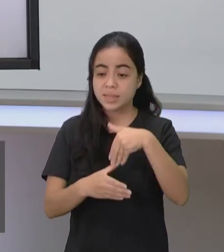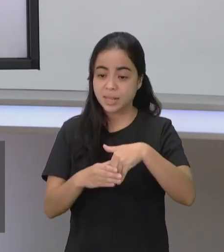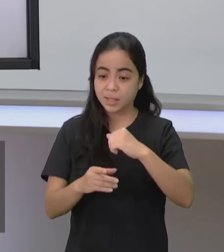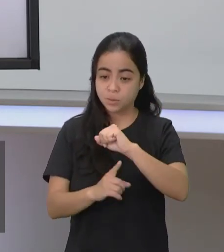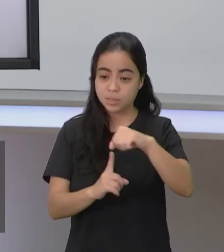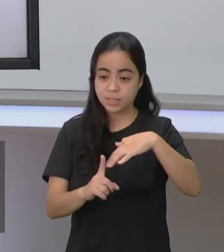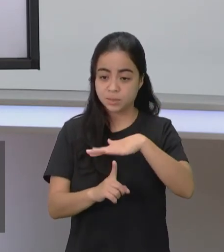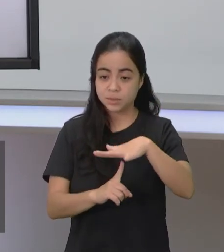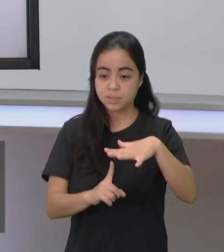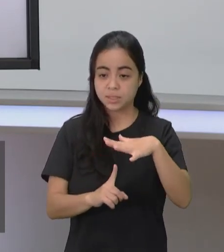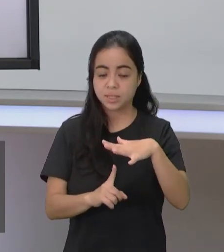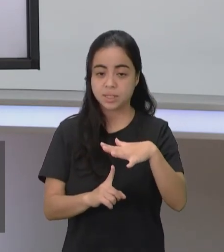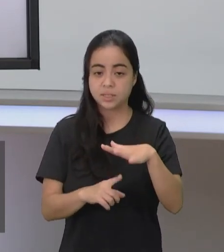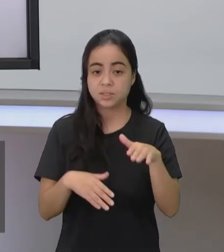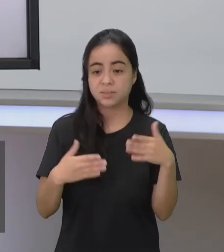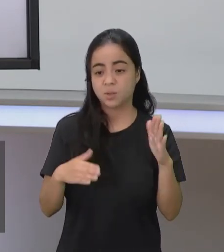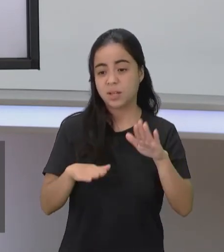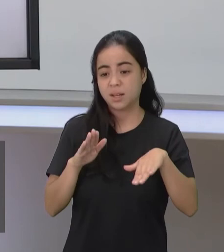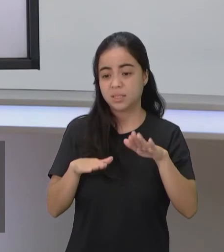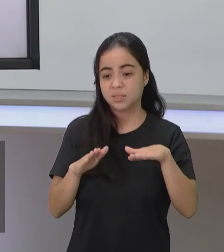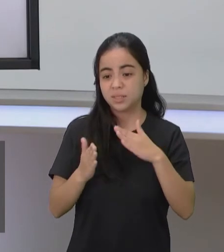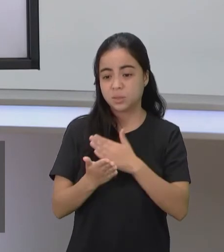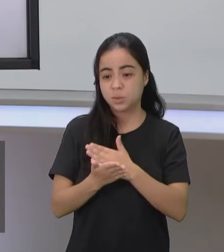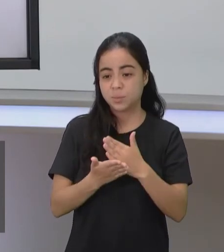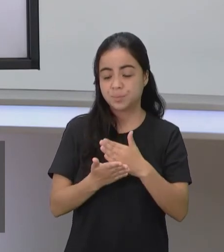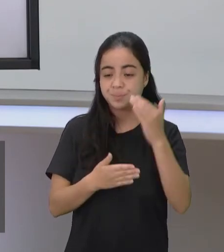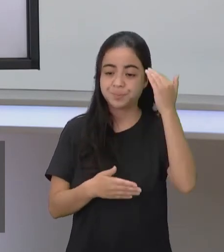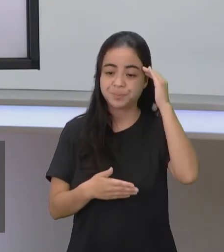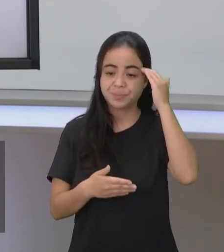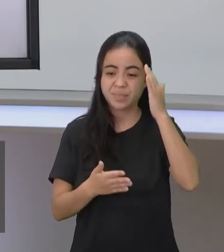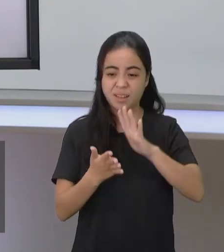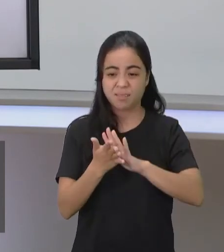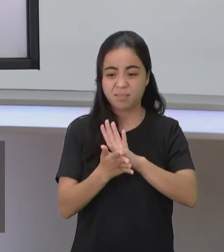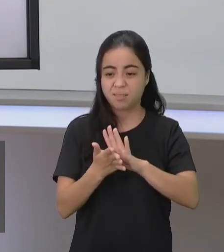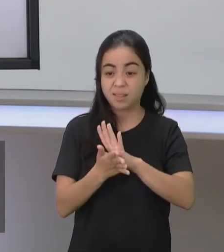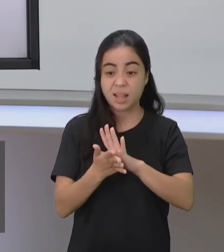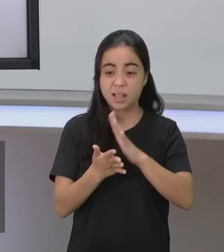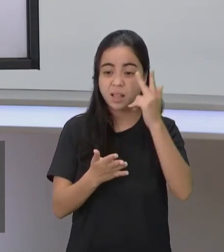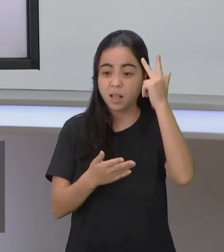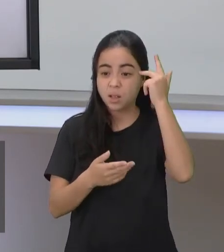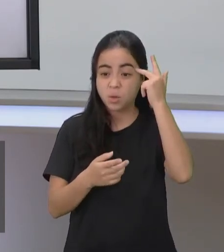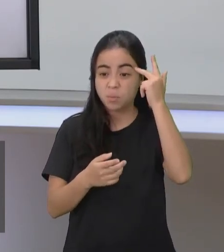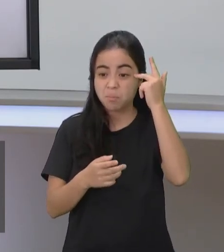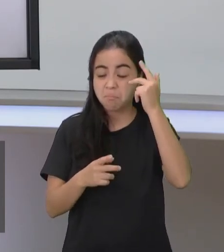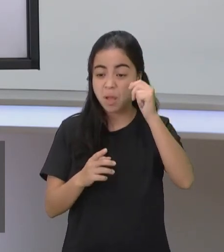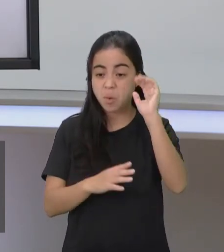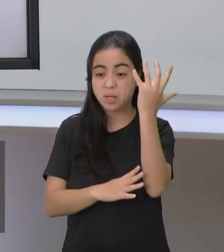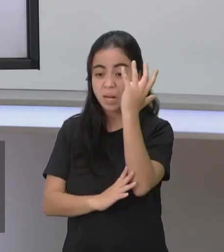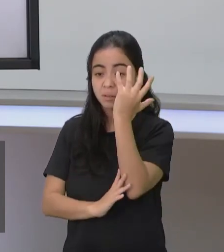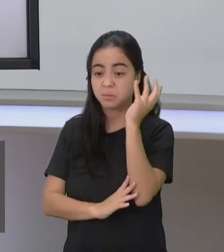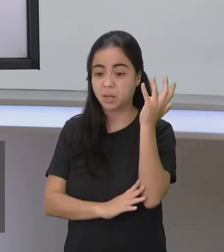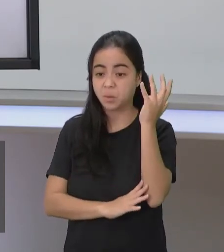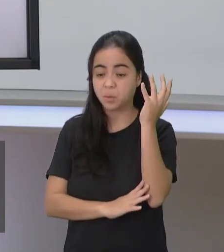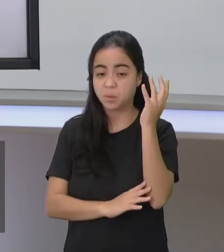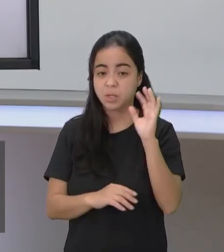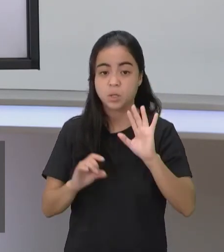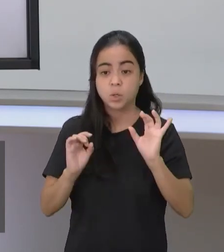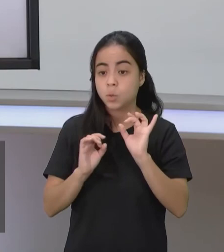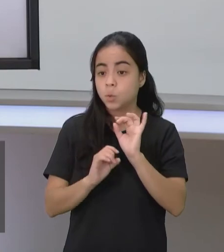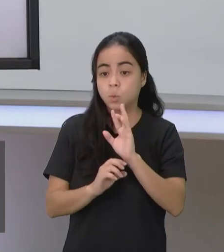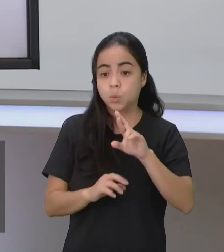sociedade, talvez a gente tenha que começar a entender que nada disso é natural. E que justamente não é natural para um